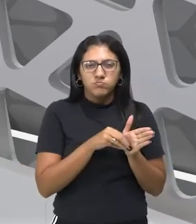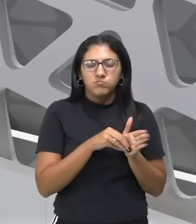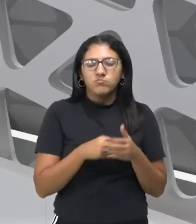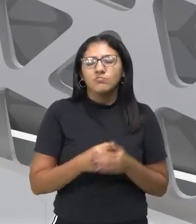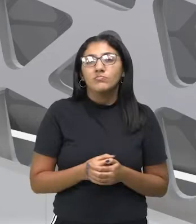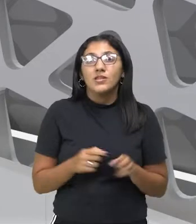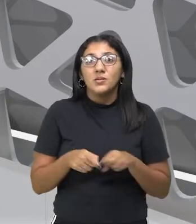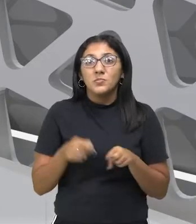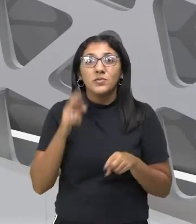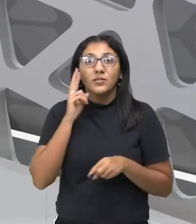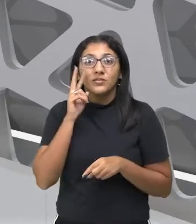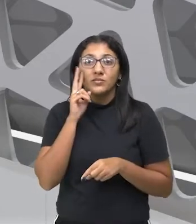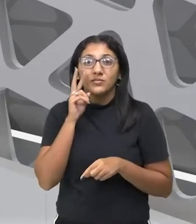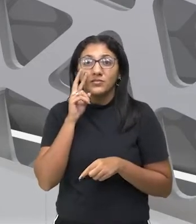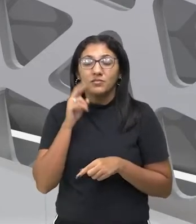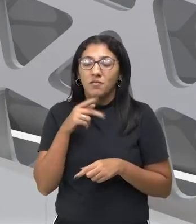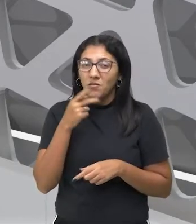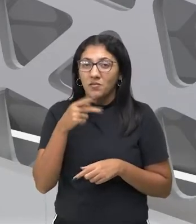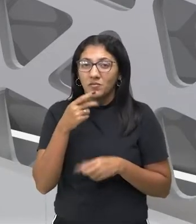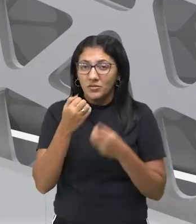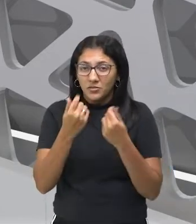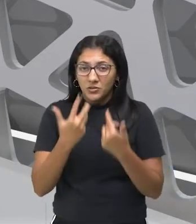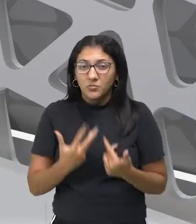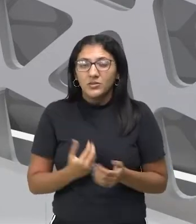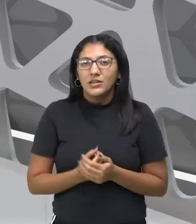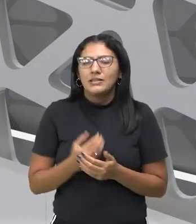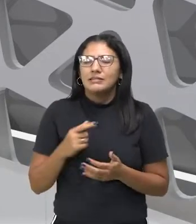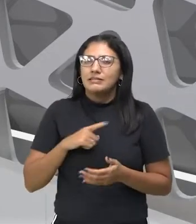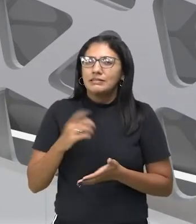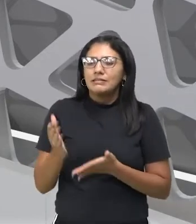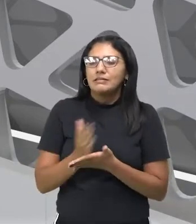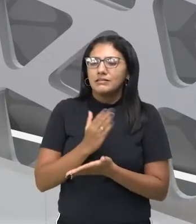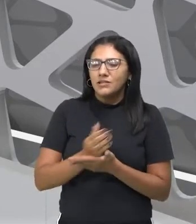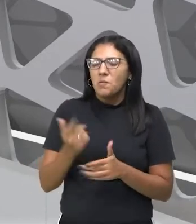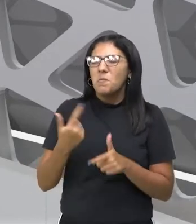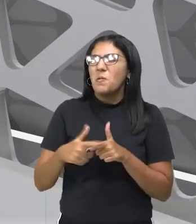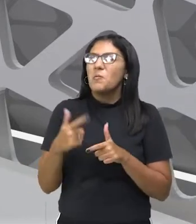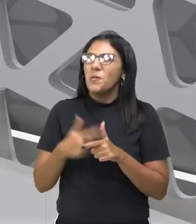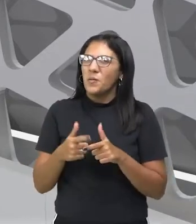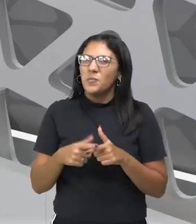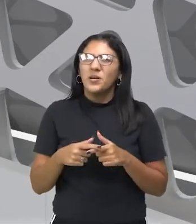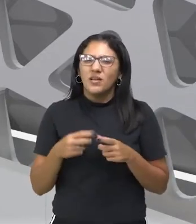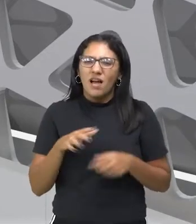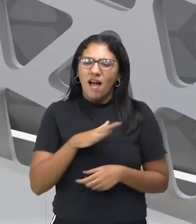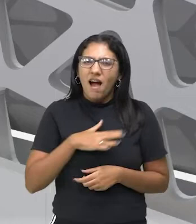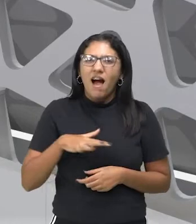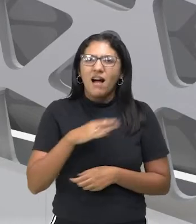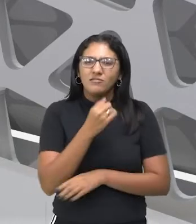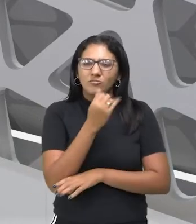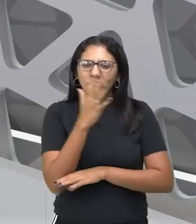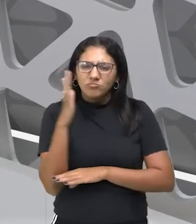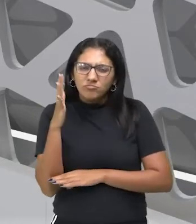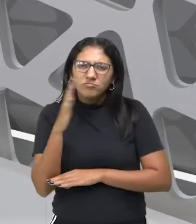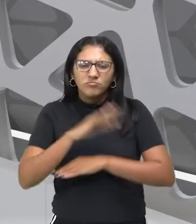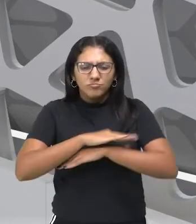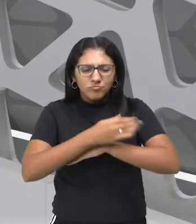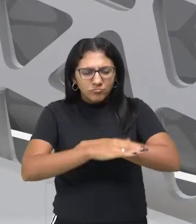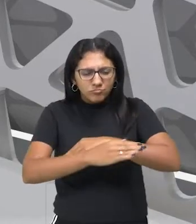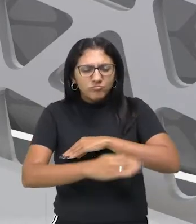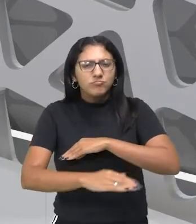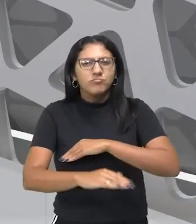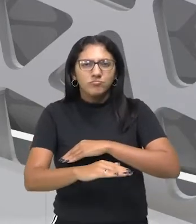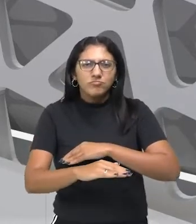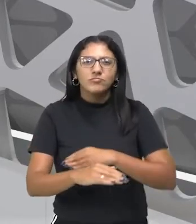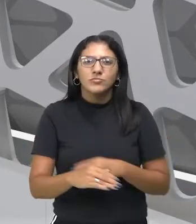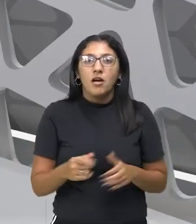fui adiantando, existem alguns problemas que a gente vai verificar no nosso relevo, na nossa vegetação, na nossa bacia hidrográfica